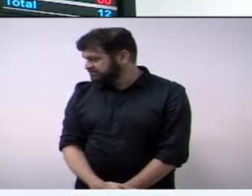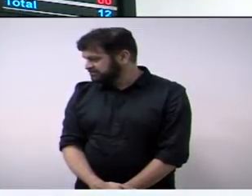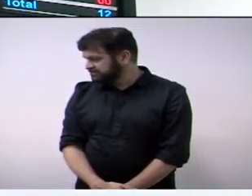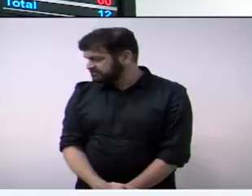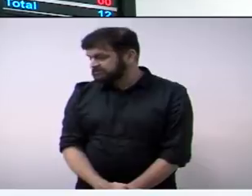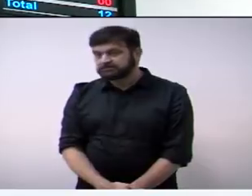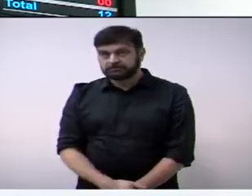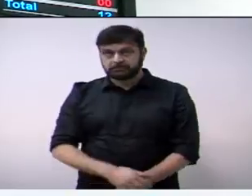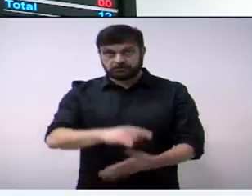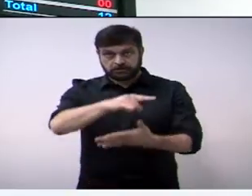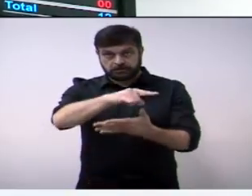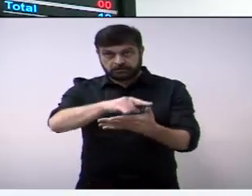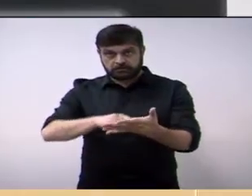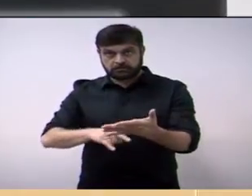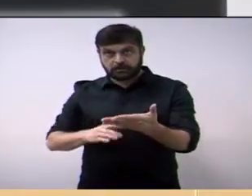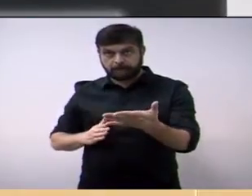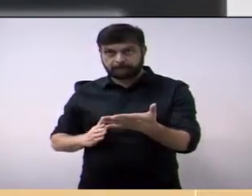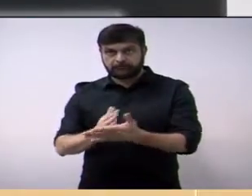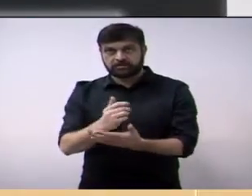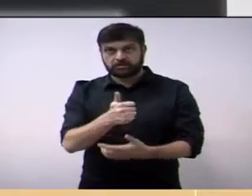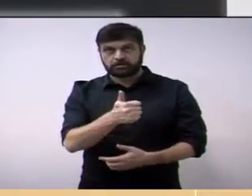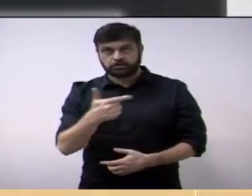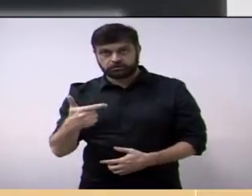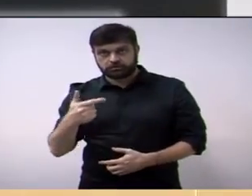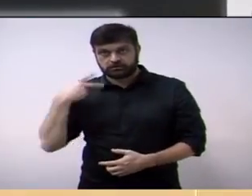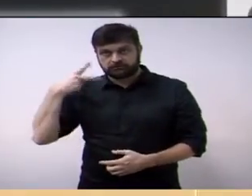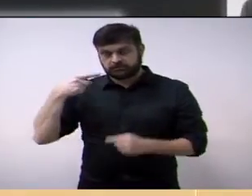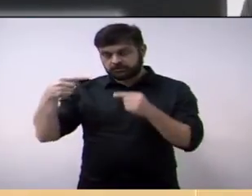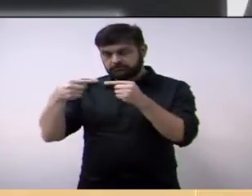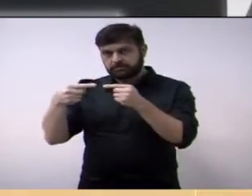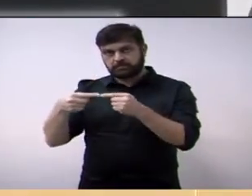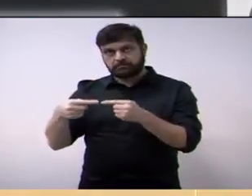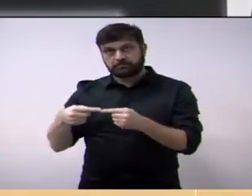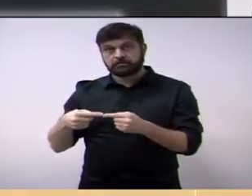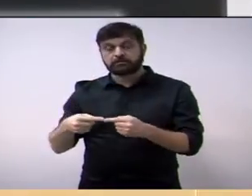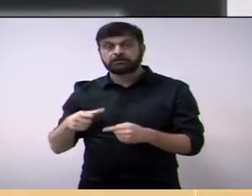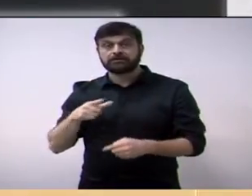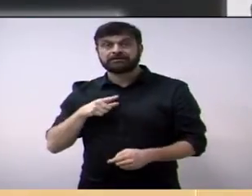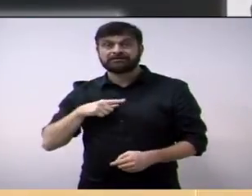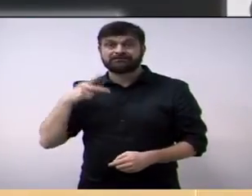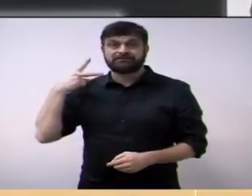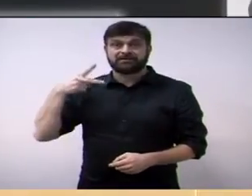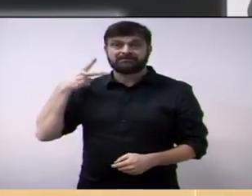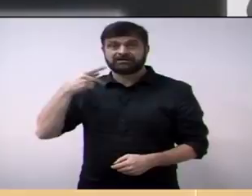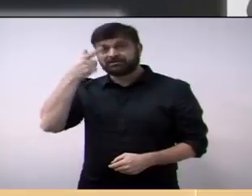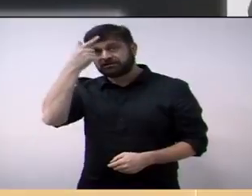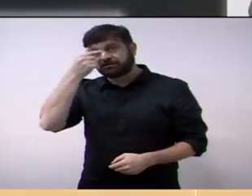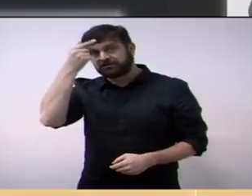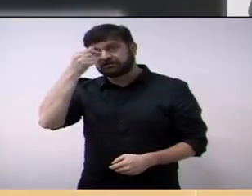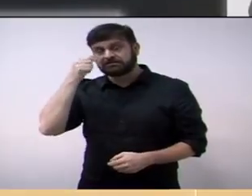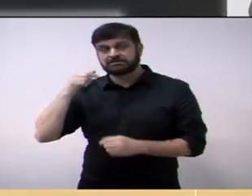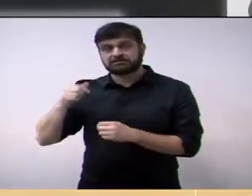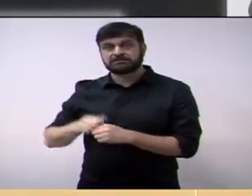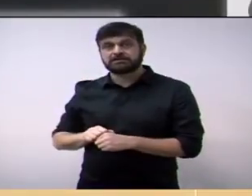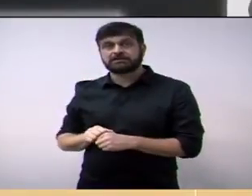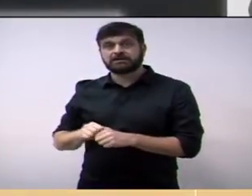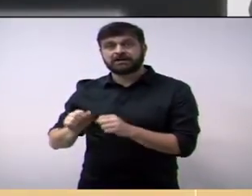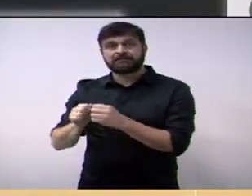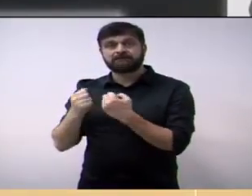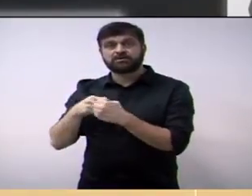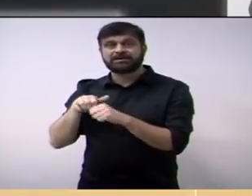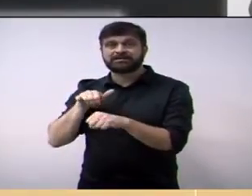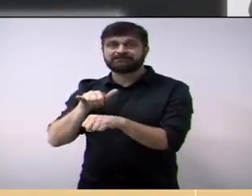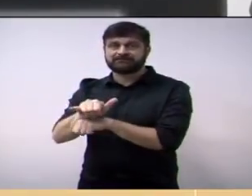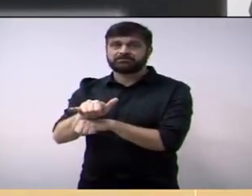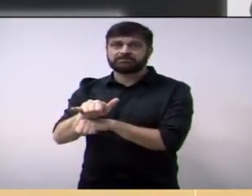As moções foram aprovadas por 12 votos favoráveis, com a ausência do vereador Edilcinho e Marquinhos Fiorella.